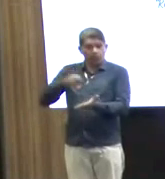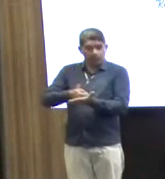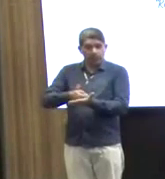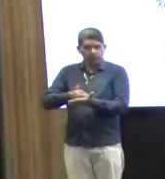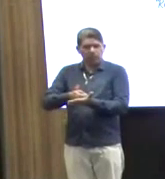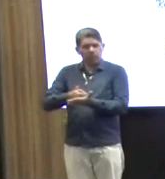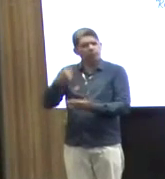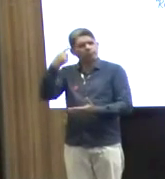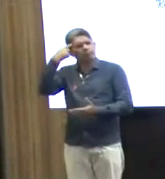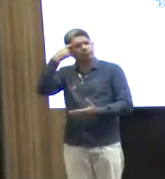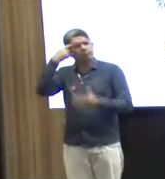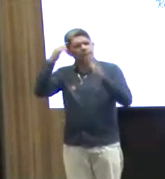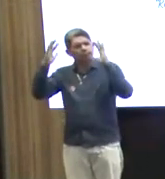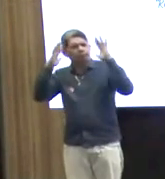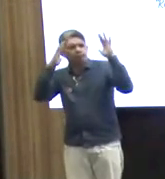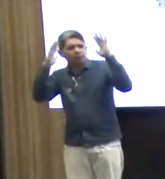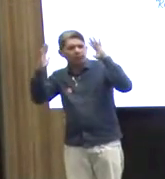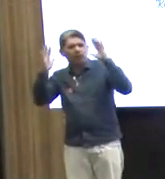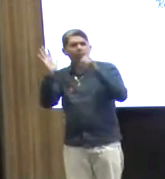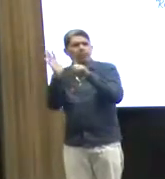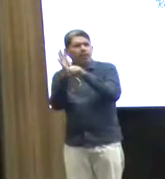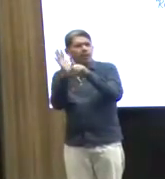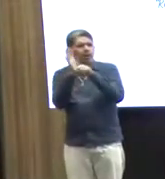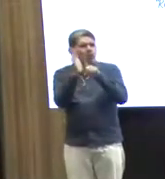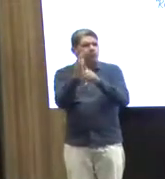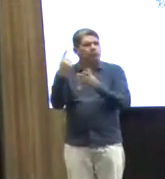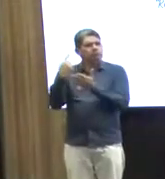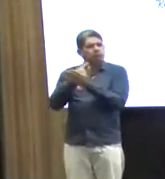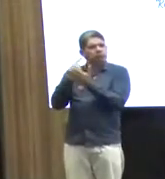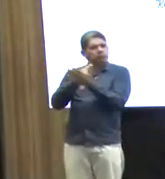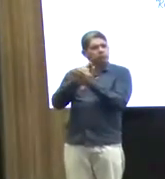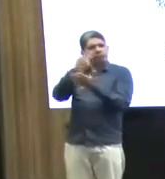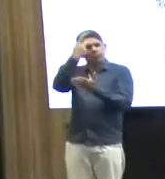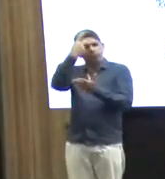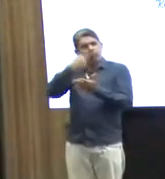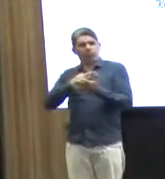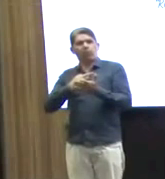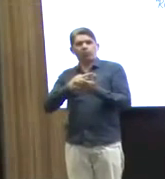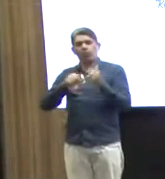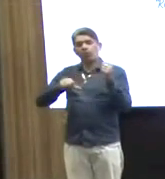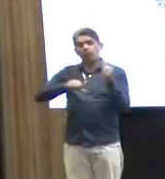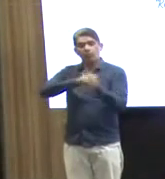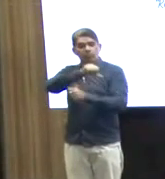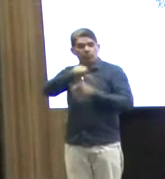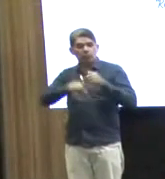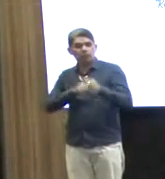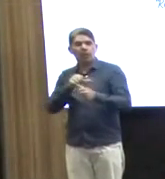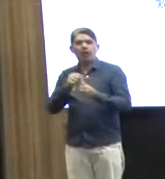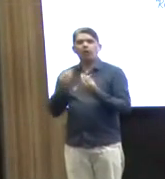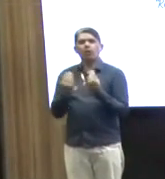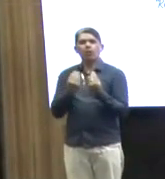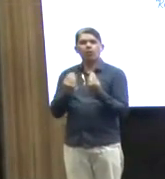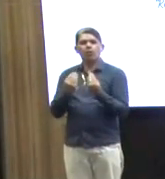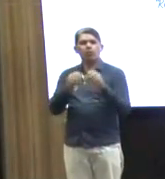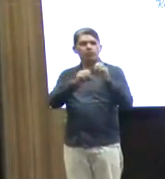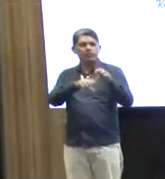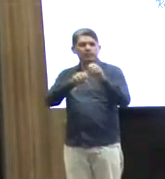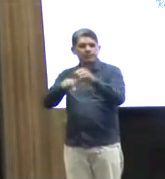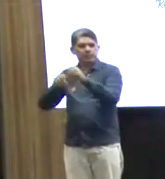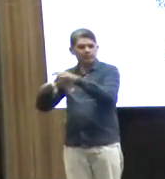colocarmos essas questões. E isso, com certeza, vai mudar a forma como eu socializo o conhecimento dentro de sala de